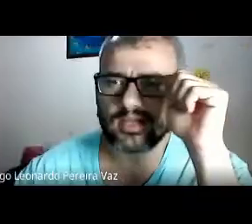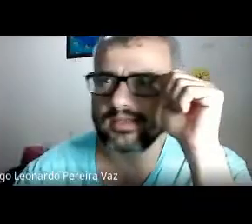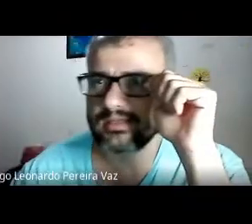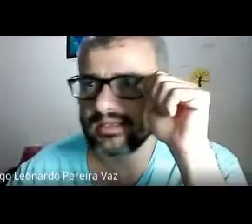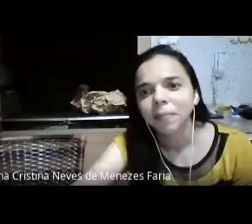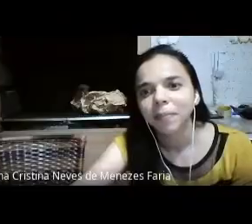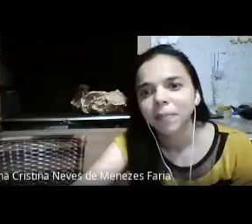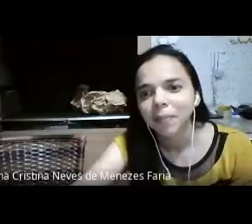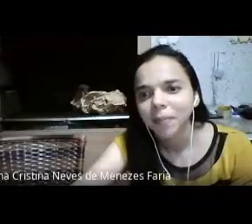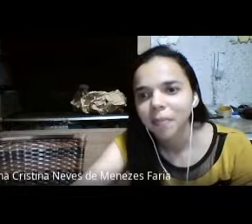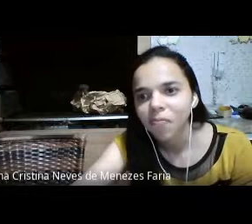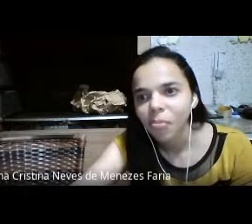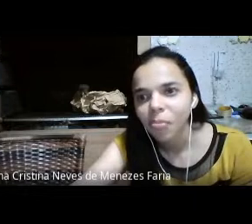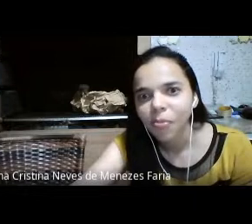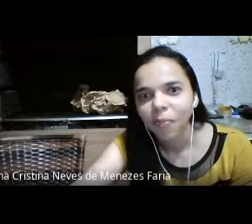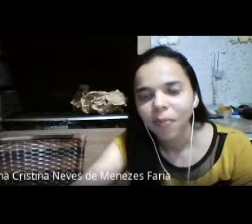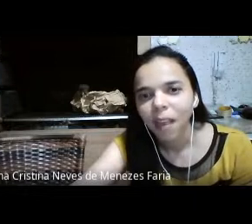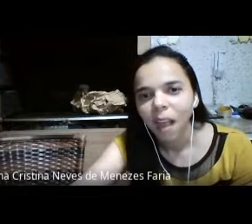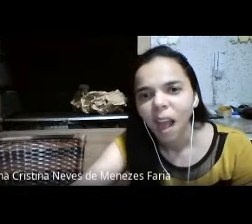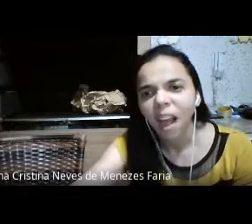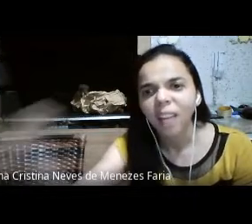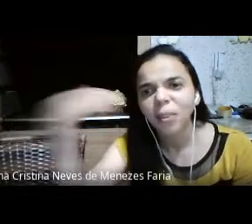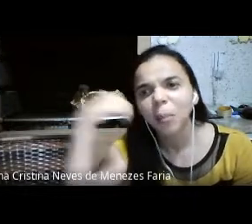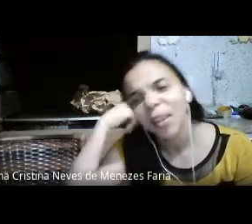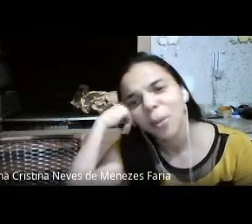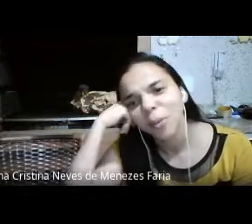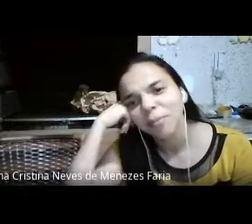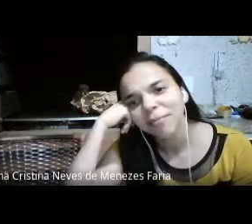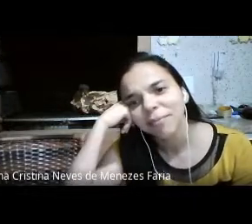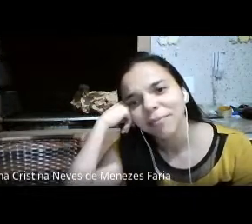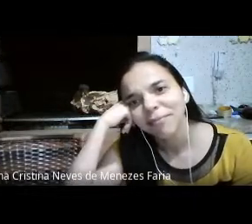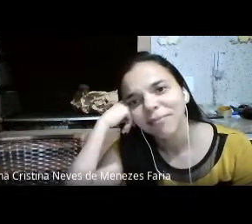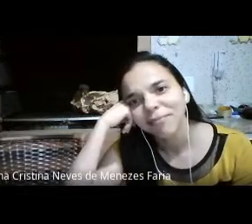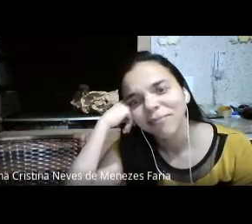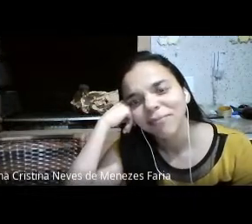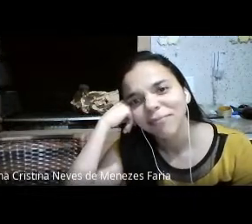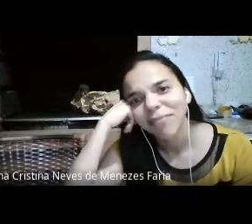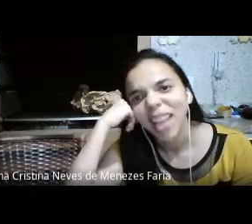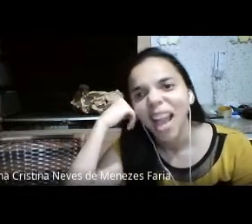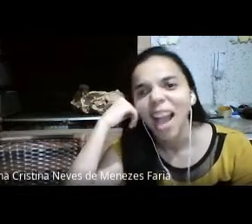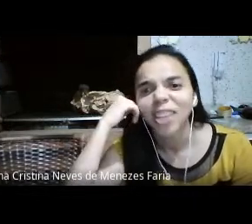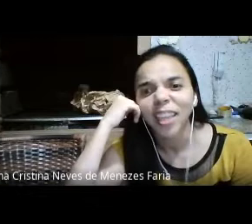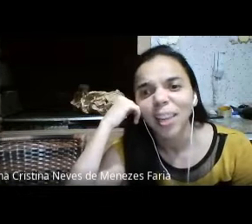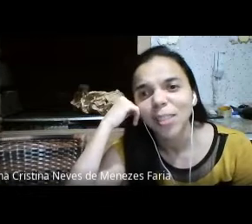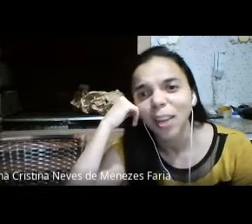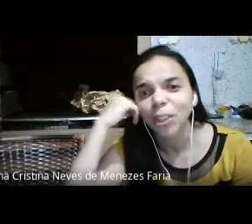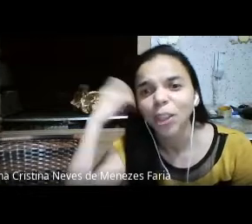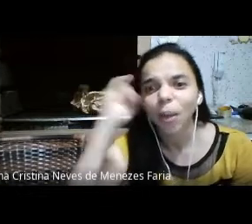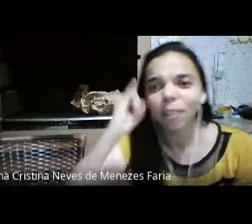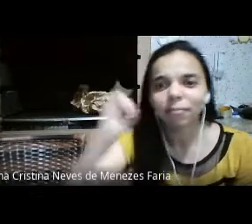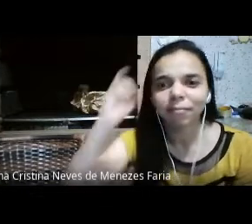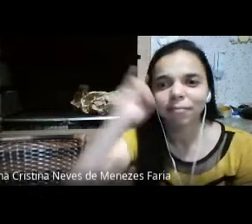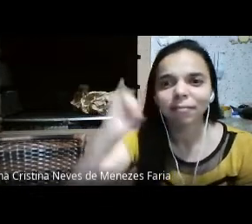Tá, papai. Você vai subir ali para voltar aqui, não aprendendo só. Achei que era o sinal